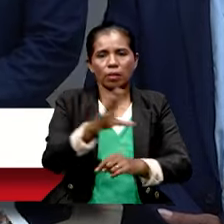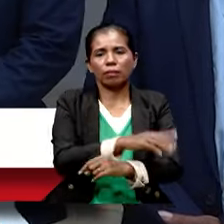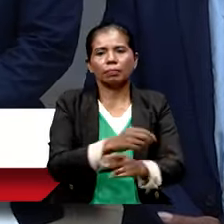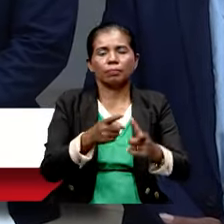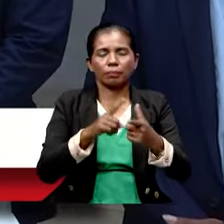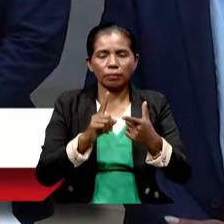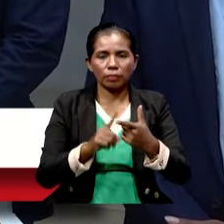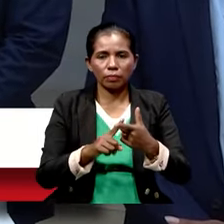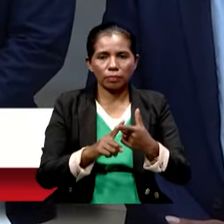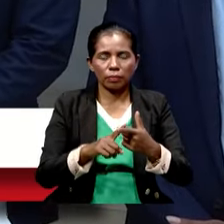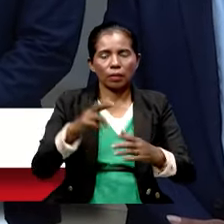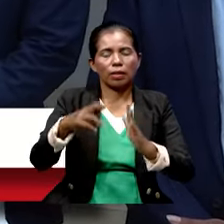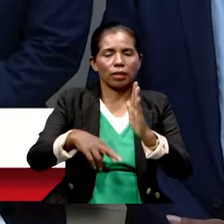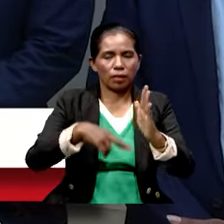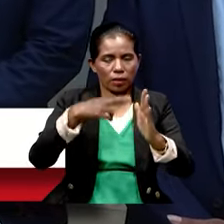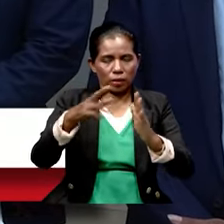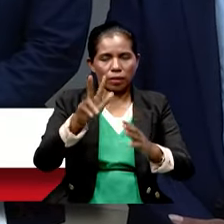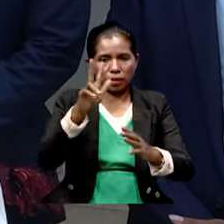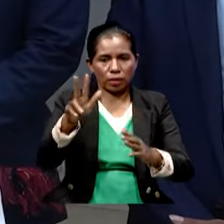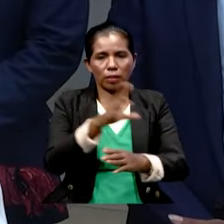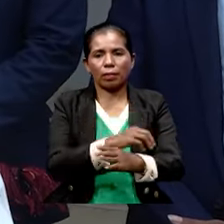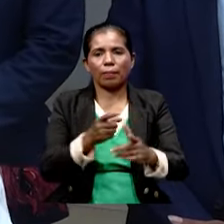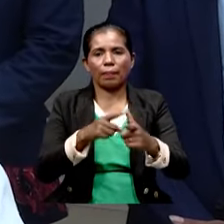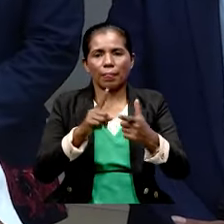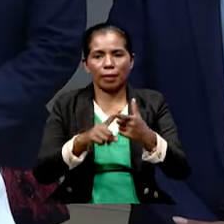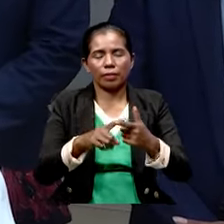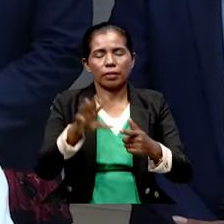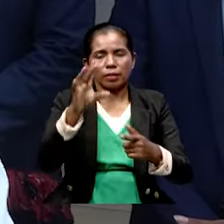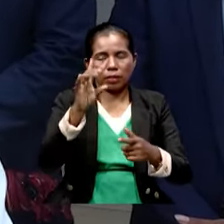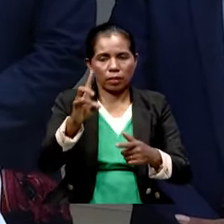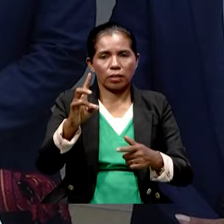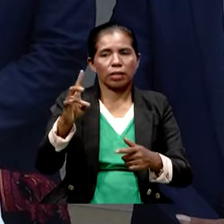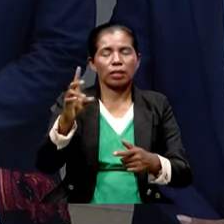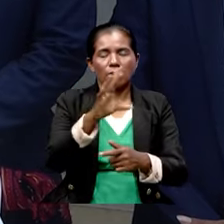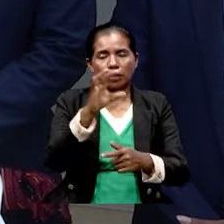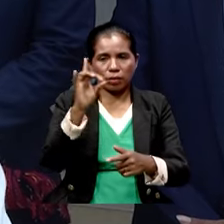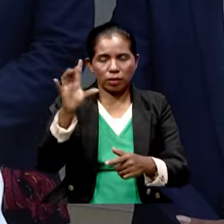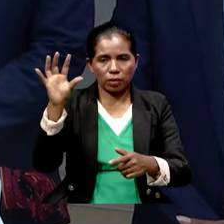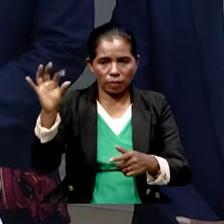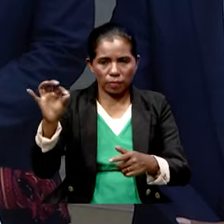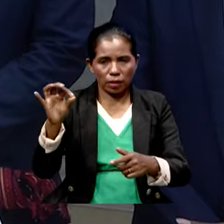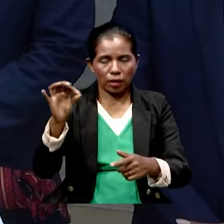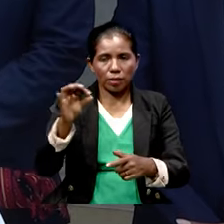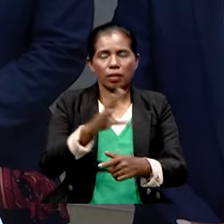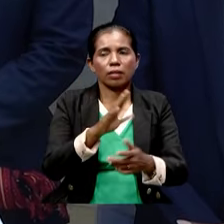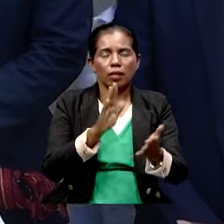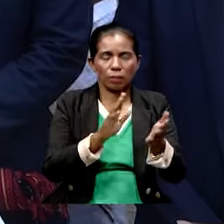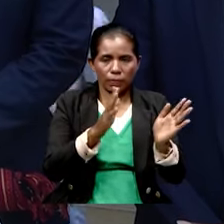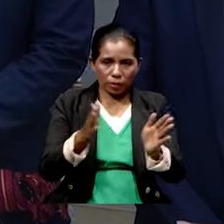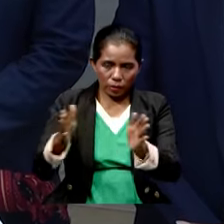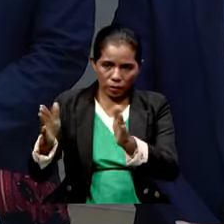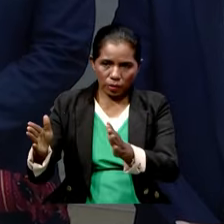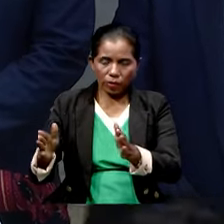iha ciclo terceiro ensino básico nian sétimo oitavo nono ano agora este processo decreto lei né e